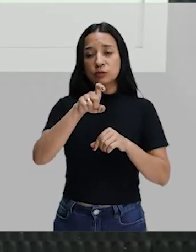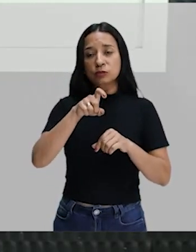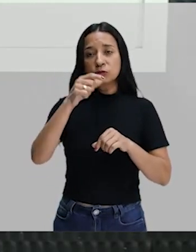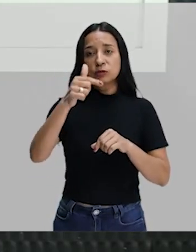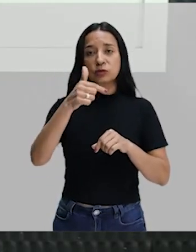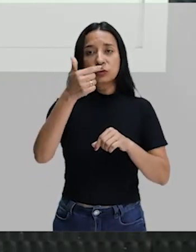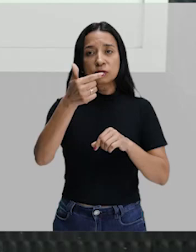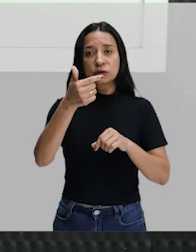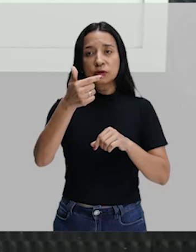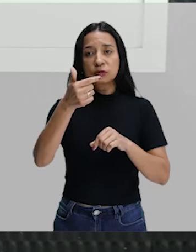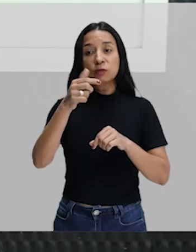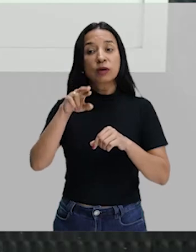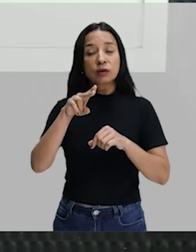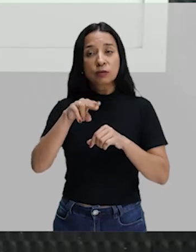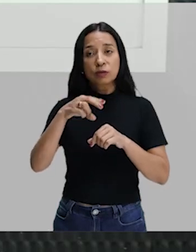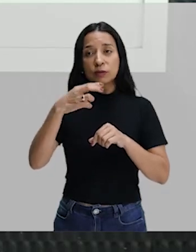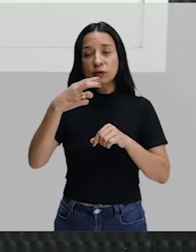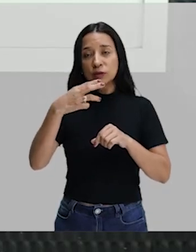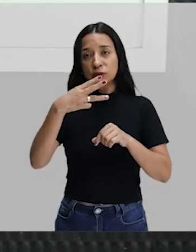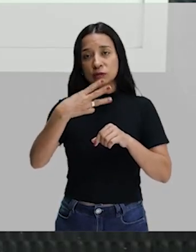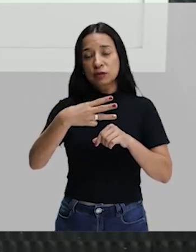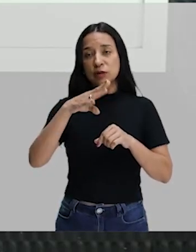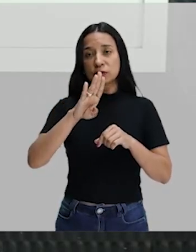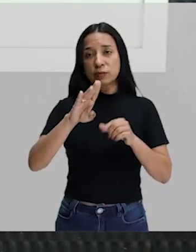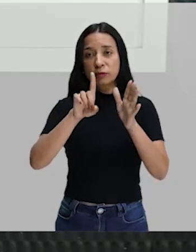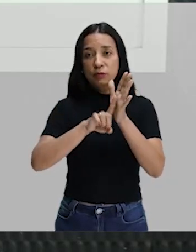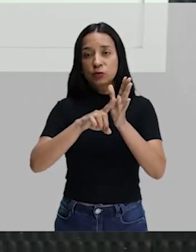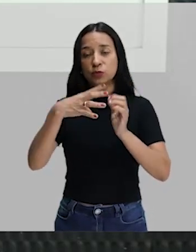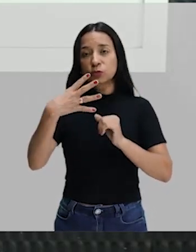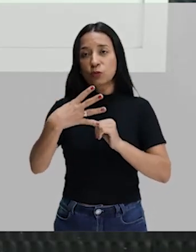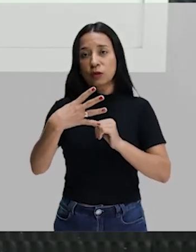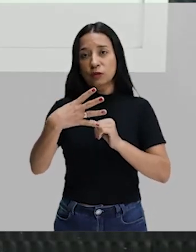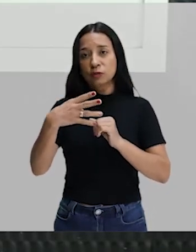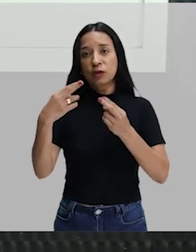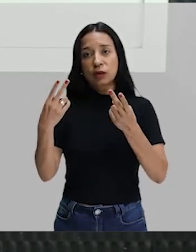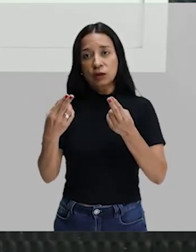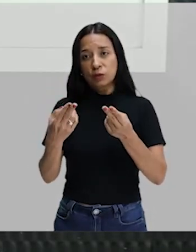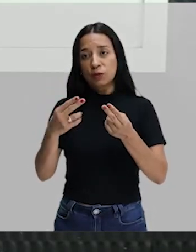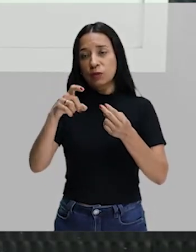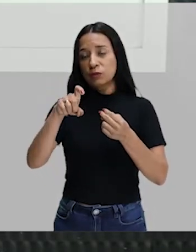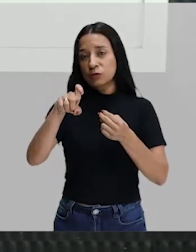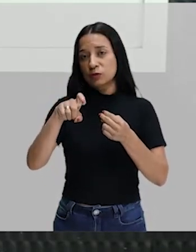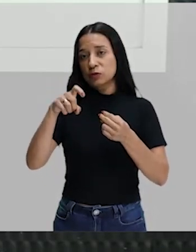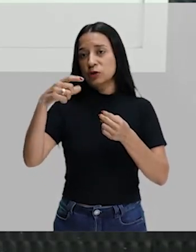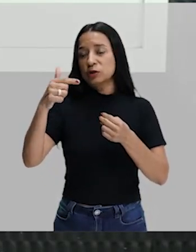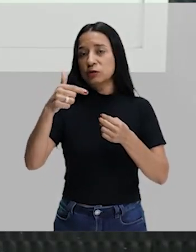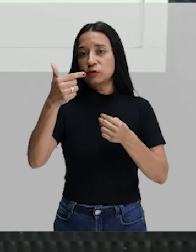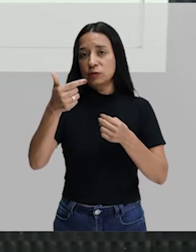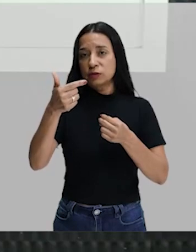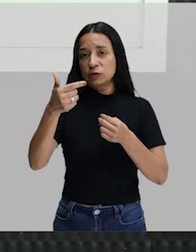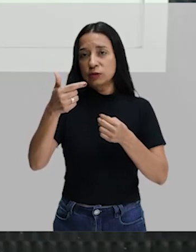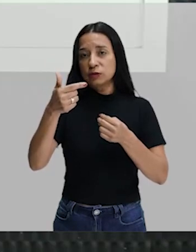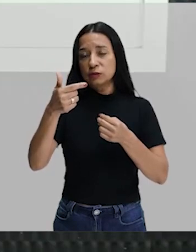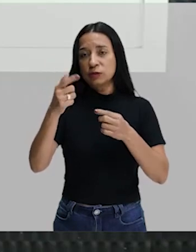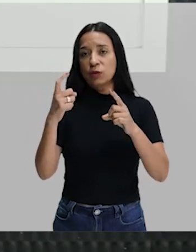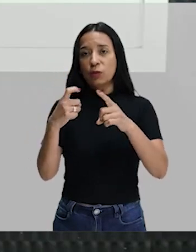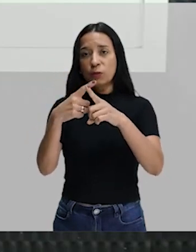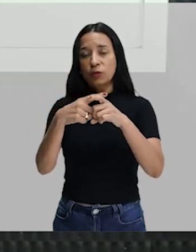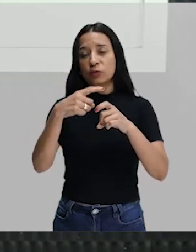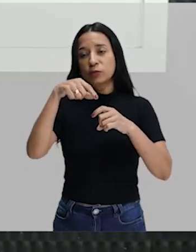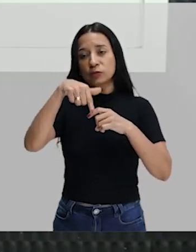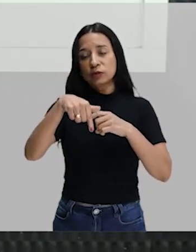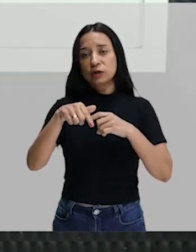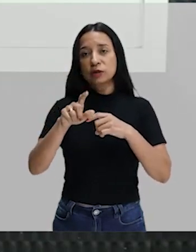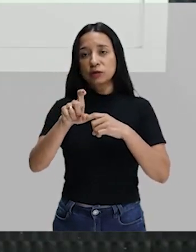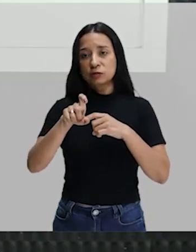vale 3b menos 4. E que é o mesmo coeficiente do x ao quadrado no polinômio qx. É o